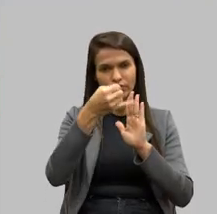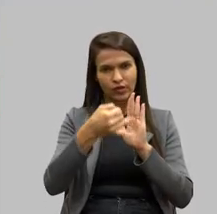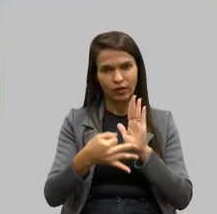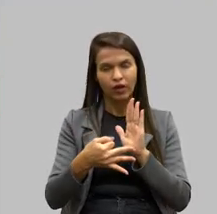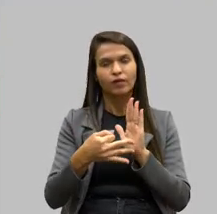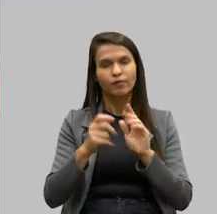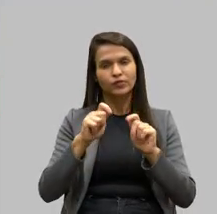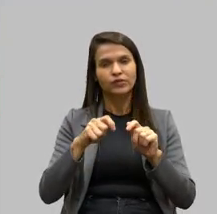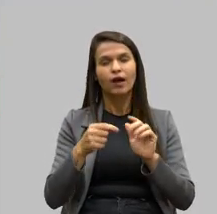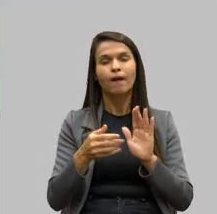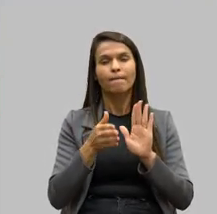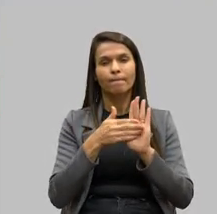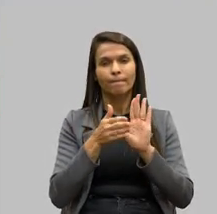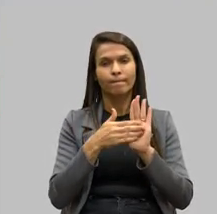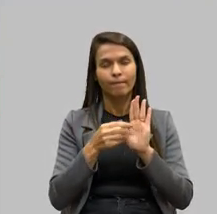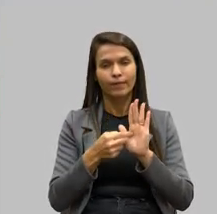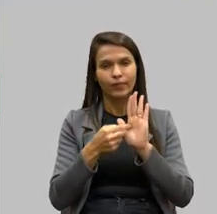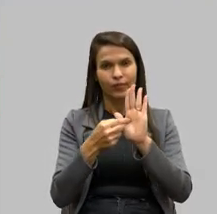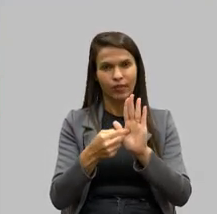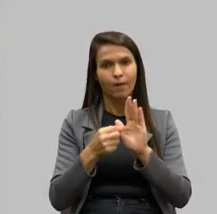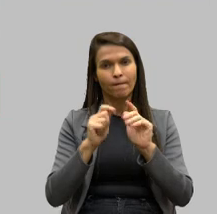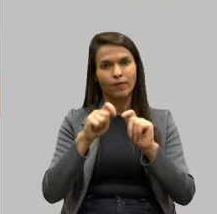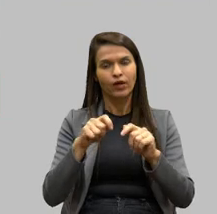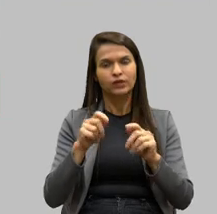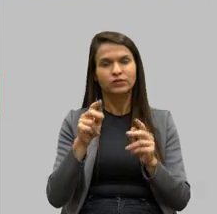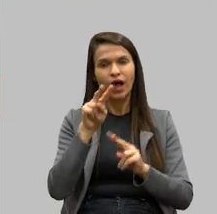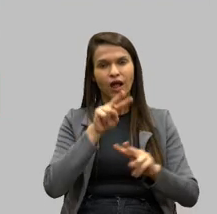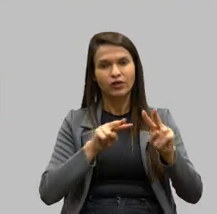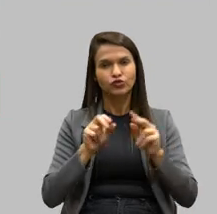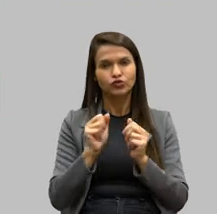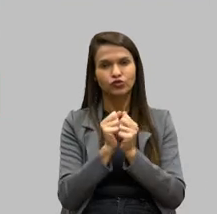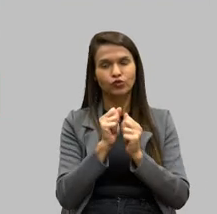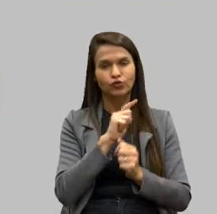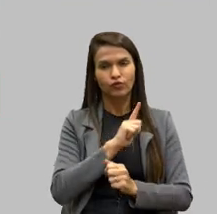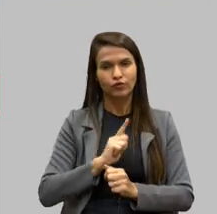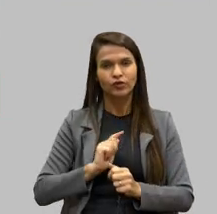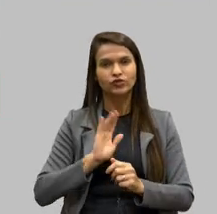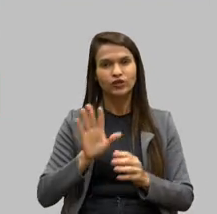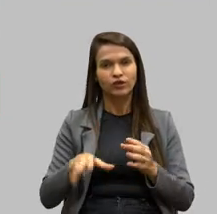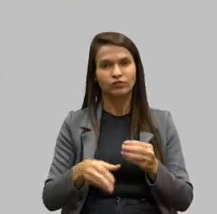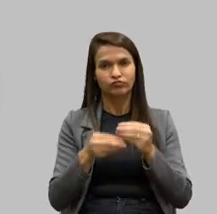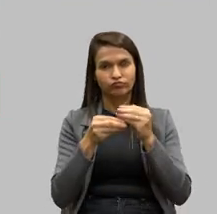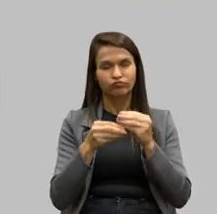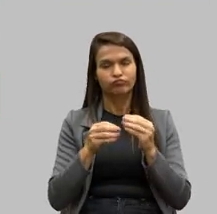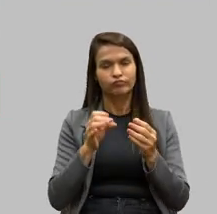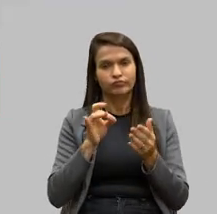apresentar propostas para que a gente possa analisar junto ao governo e tentar implantar uma maneira mais efetiva.